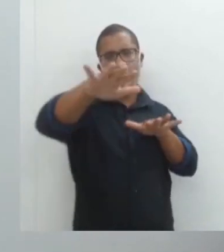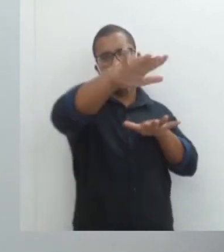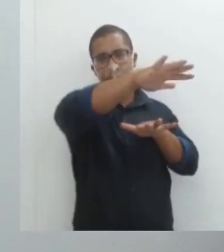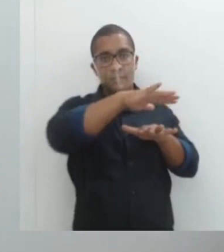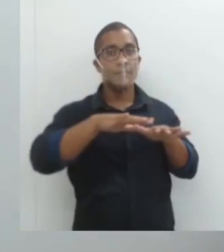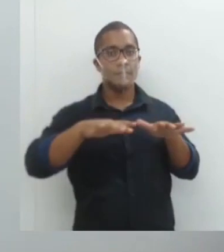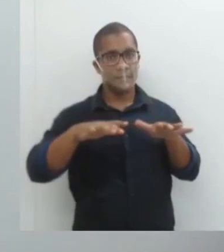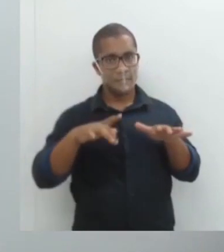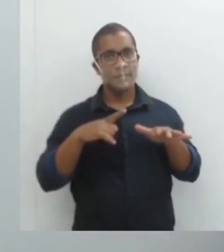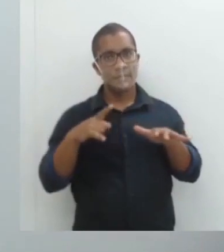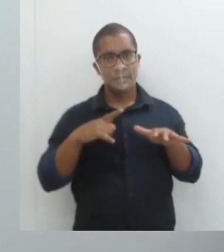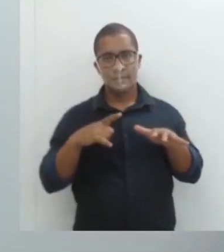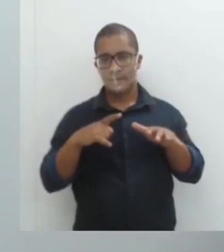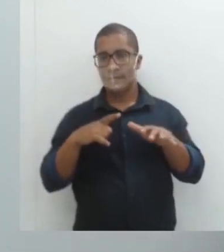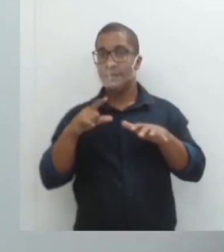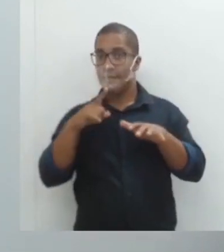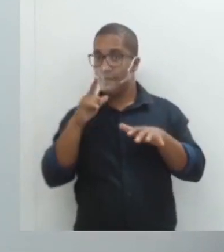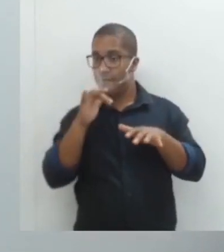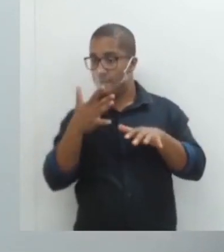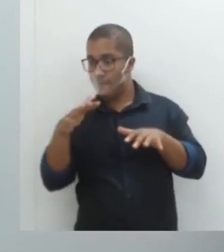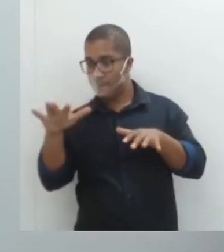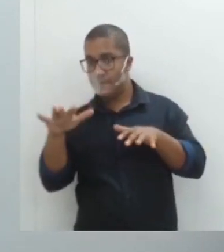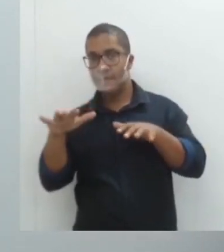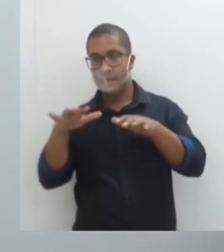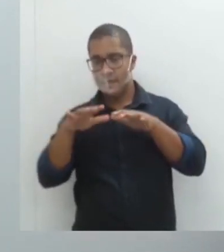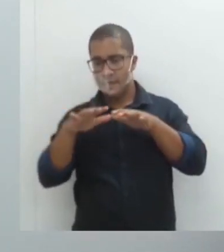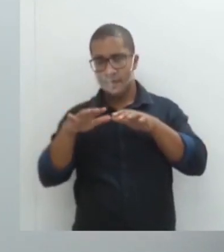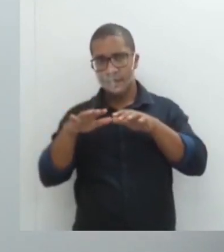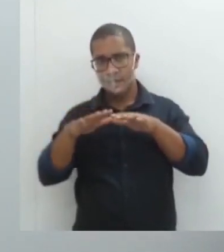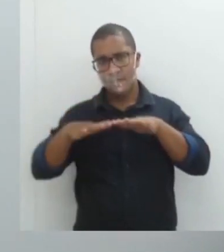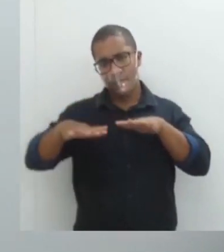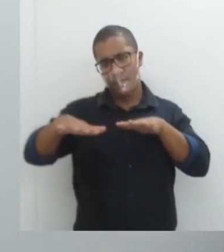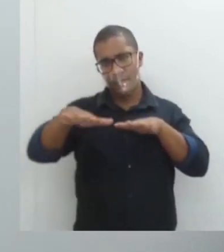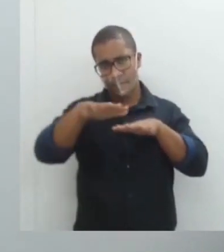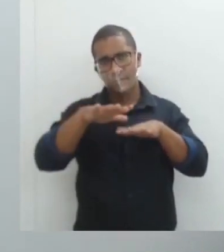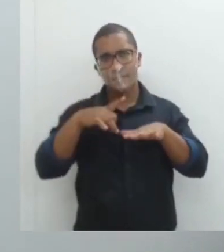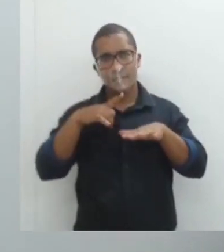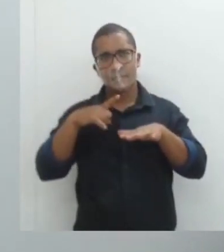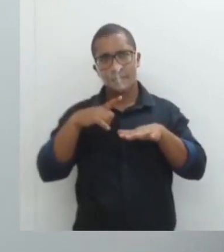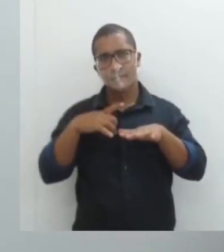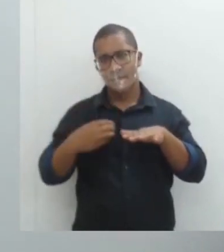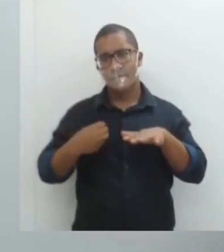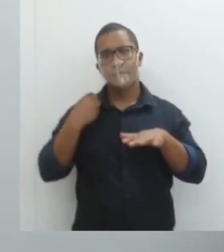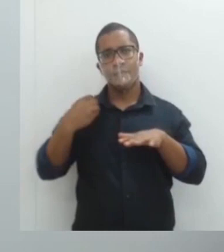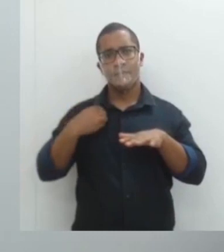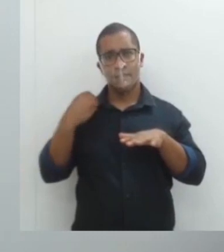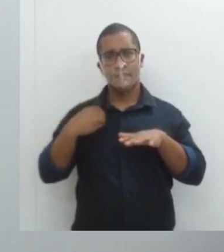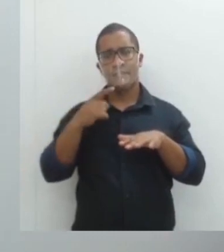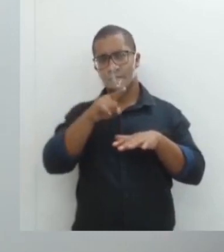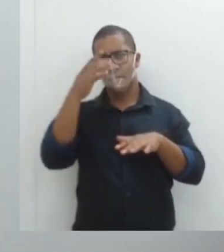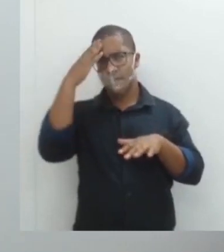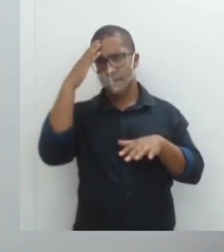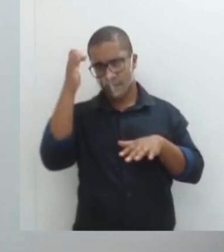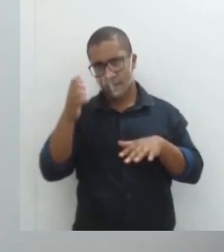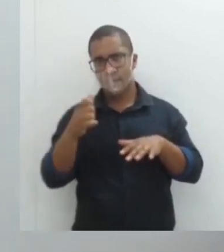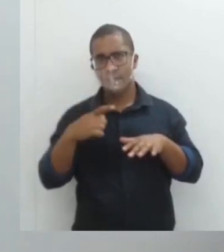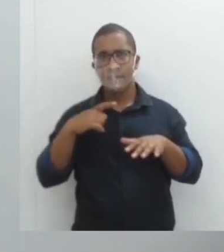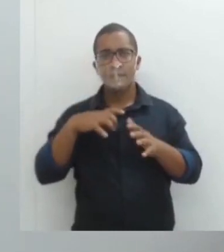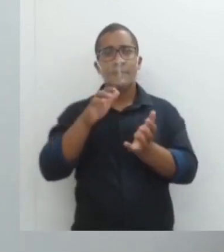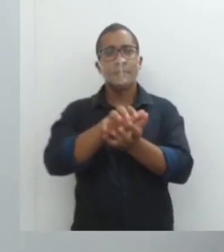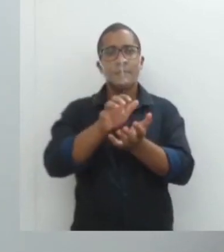ok? Então, do nosso litoral, das nossas praias, dos municípios litorâneos, né? Vocês sabem que Pernambuco é dividido